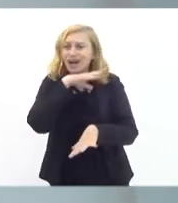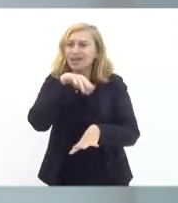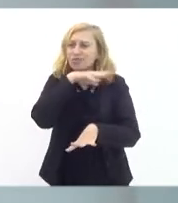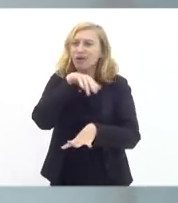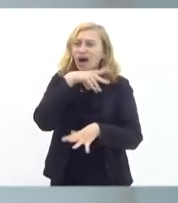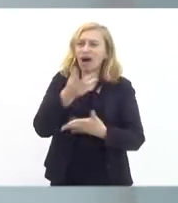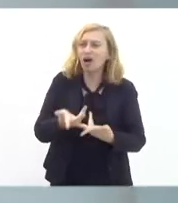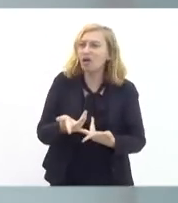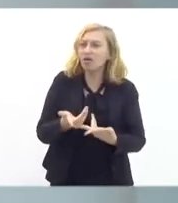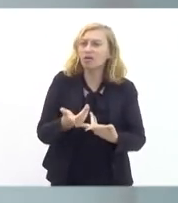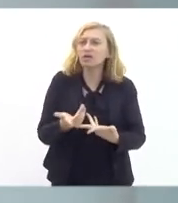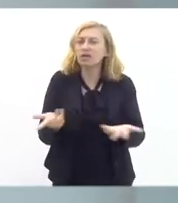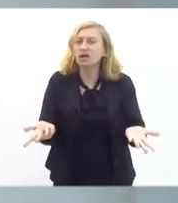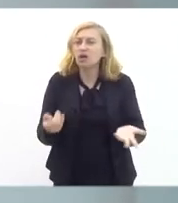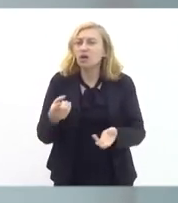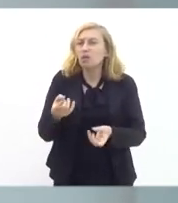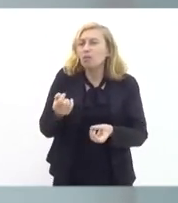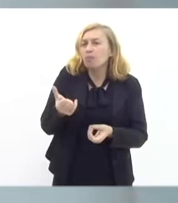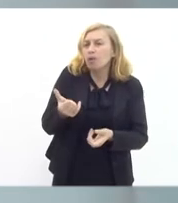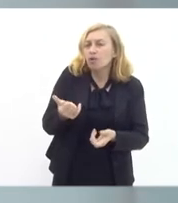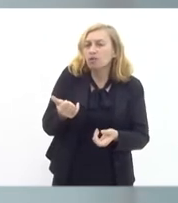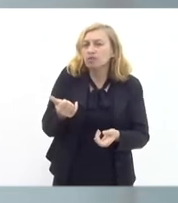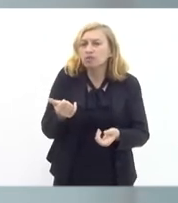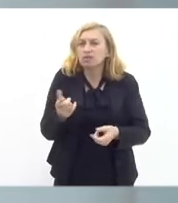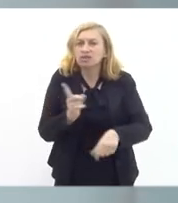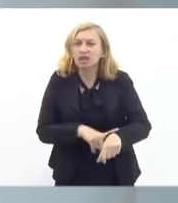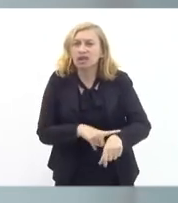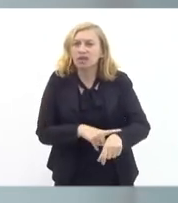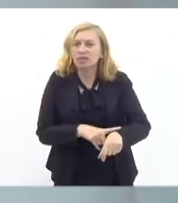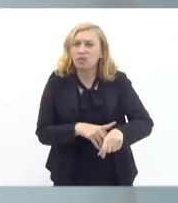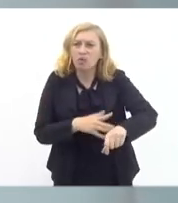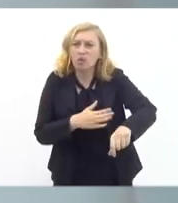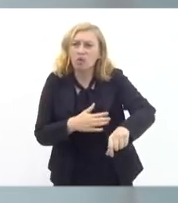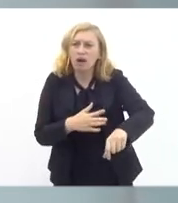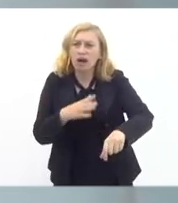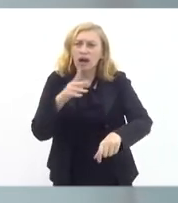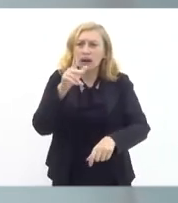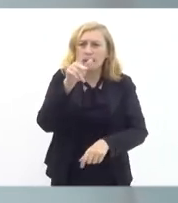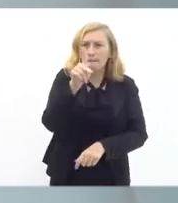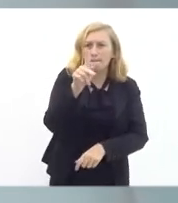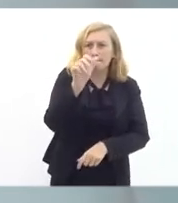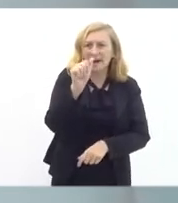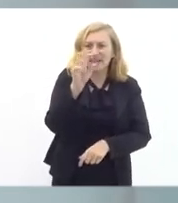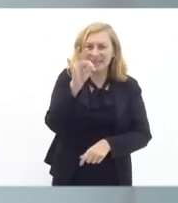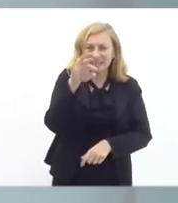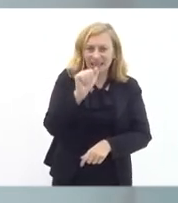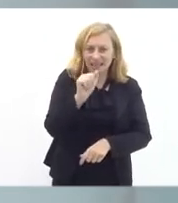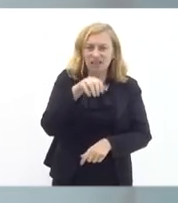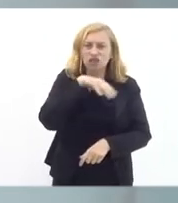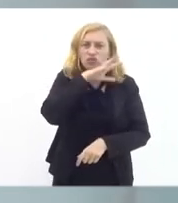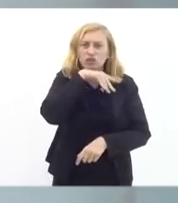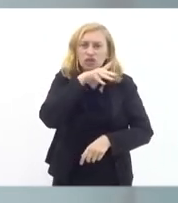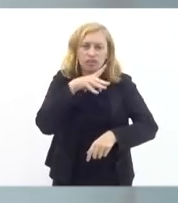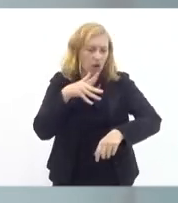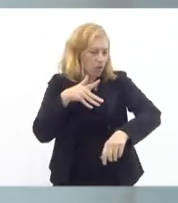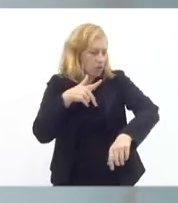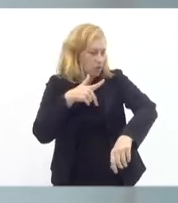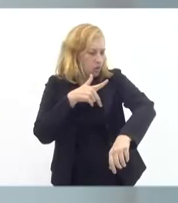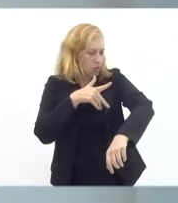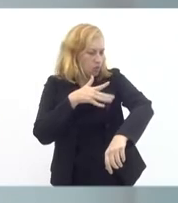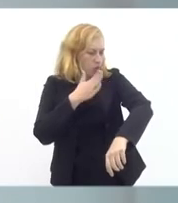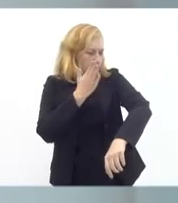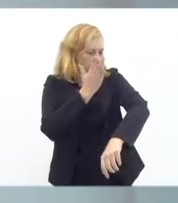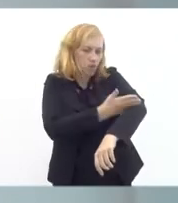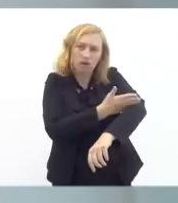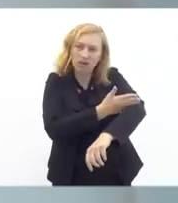por exemplo, há pouco tempo, cortaram a pata de um animalzinho, sem motivo nenhum, ainda deixaram o animalzinho e a pata do